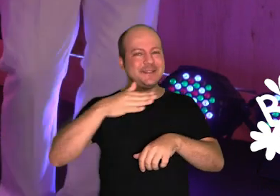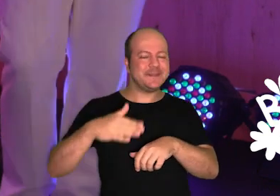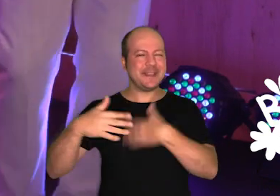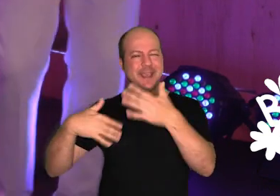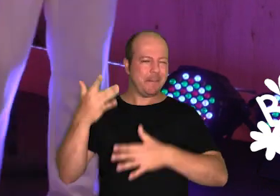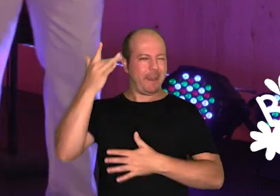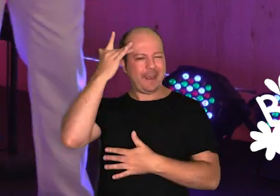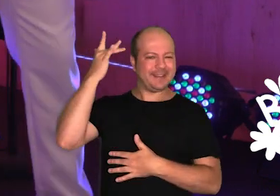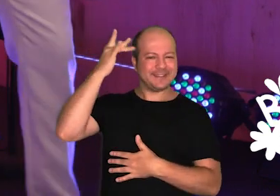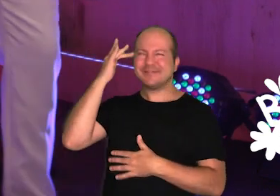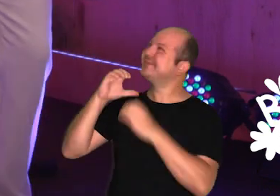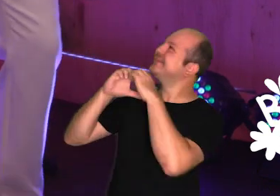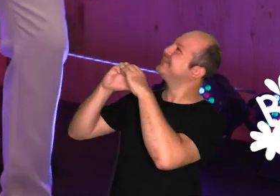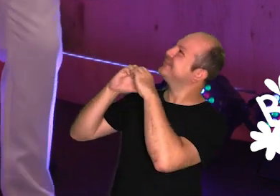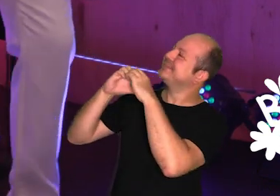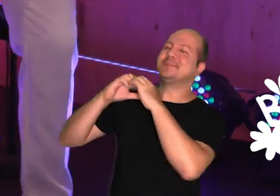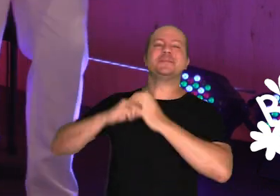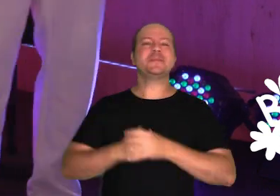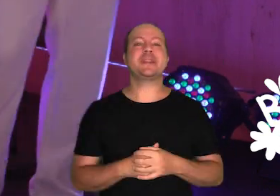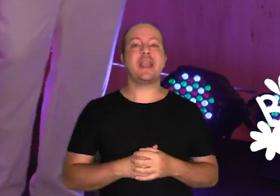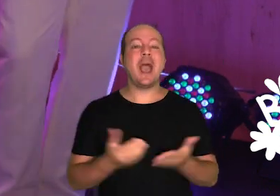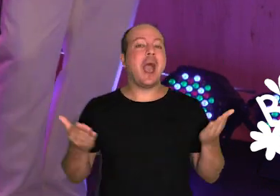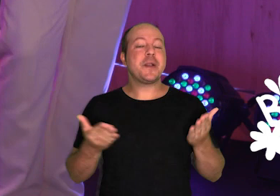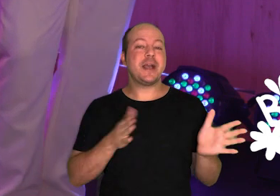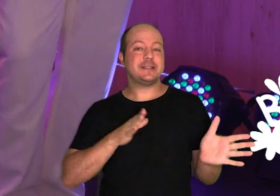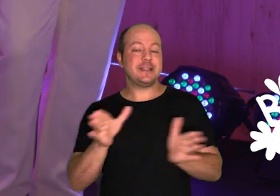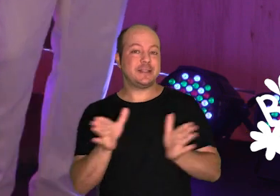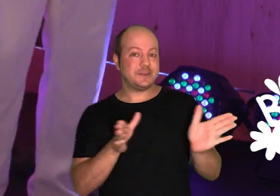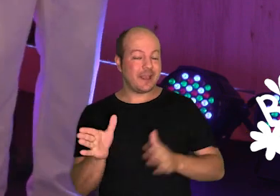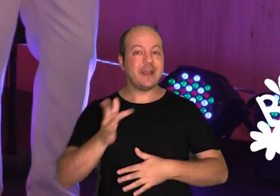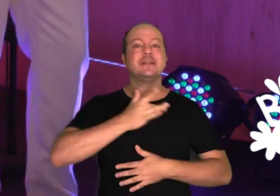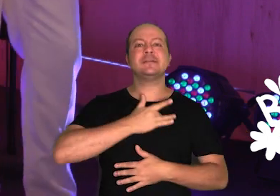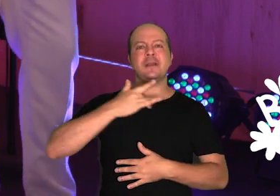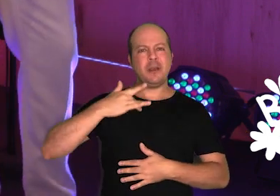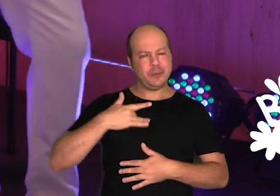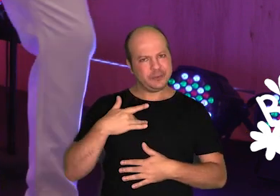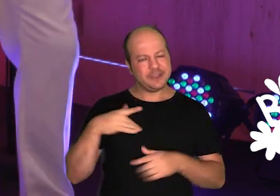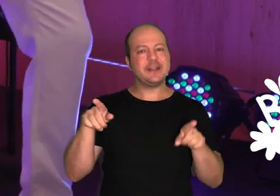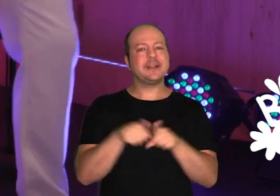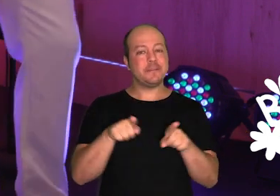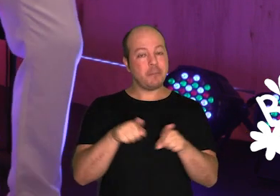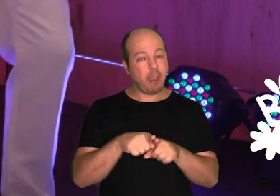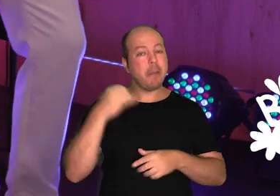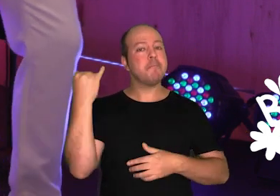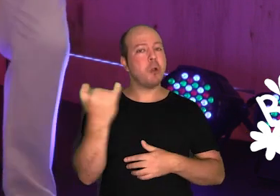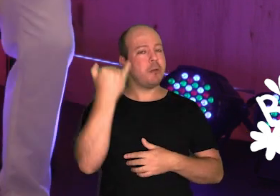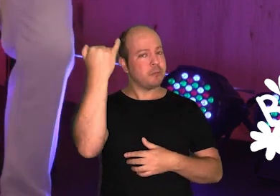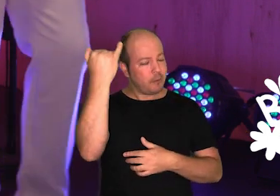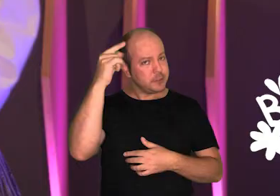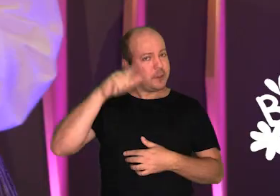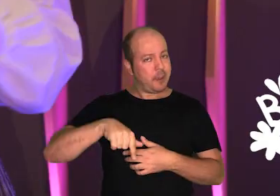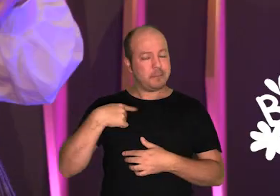matutano, de fir em fã. E além da acessibilidade à saúde, é essencial para nós aqui no Brincando